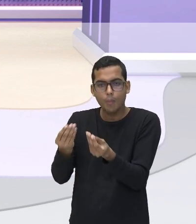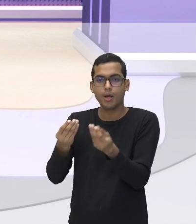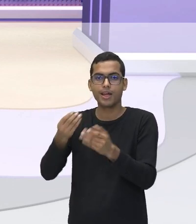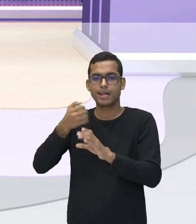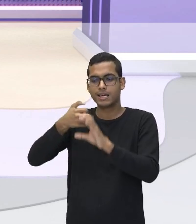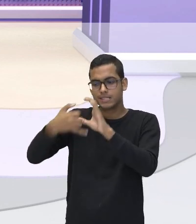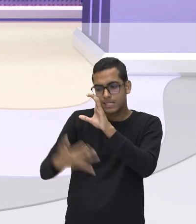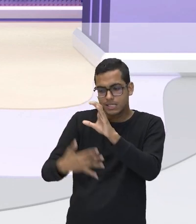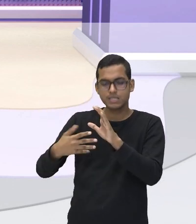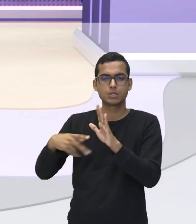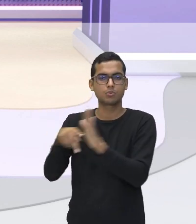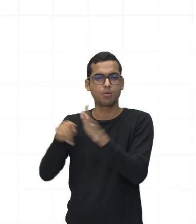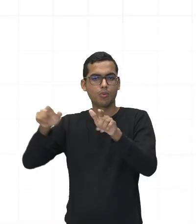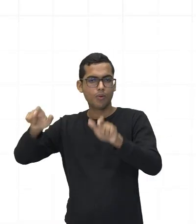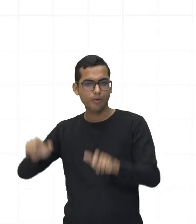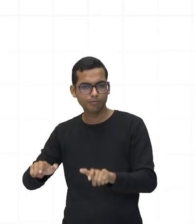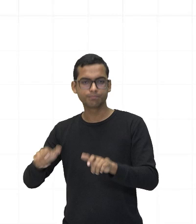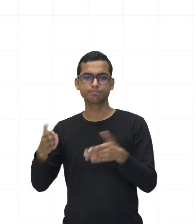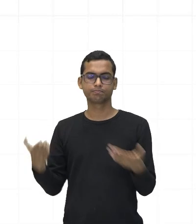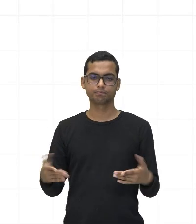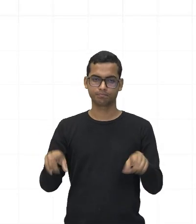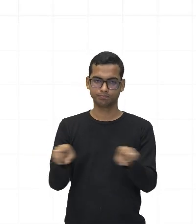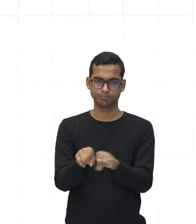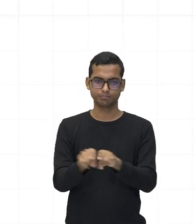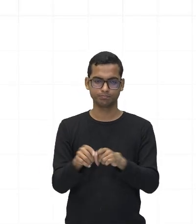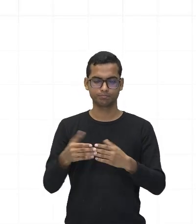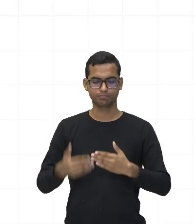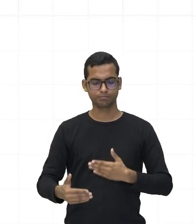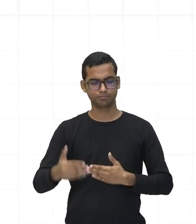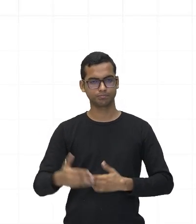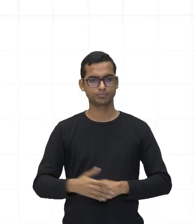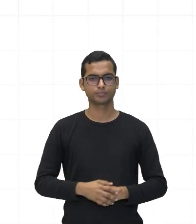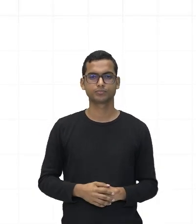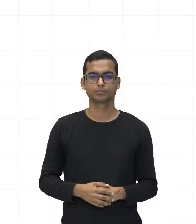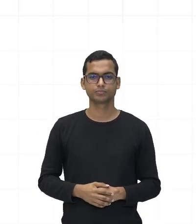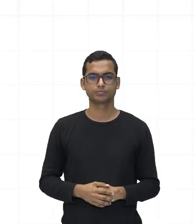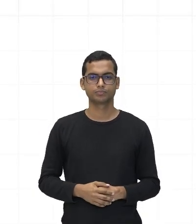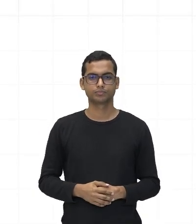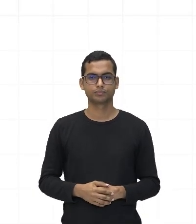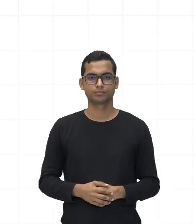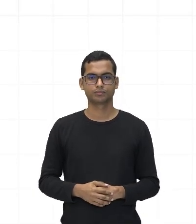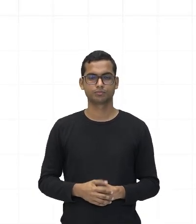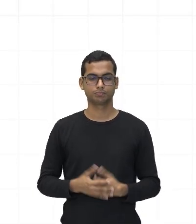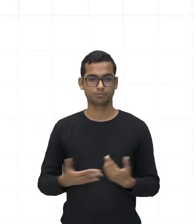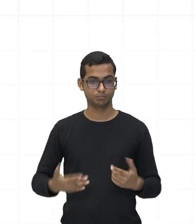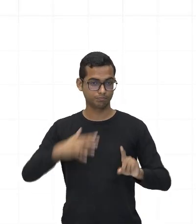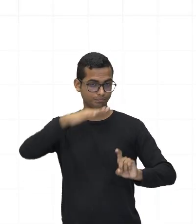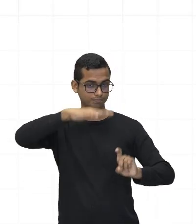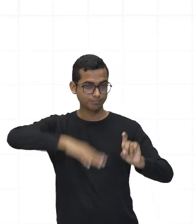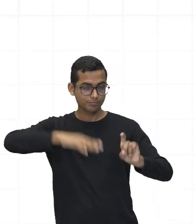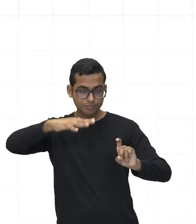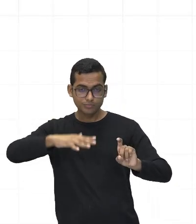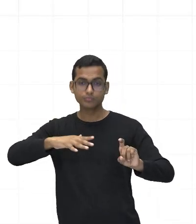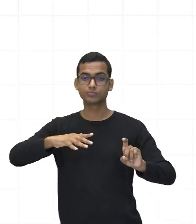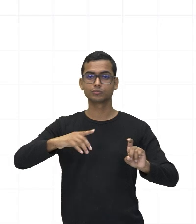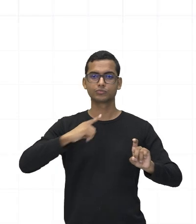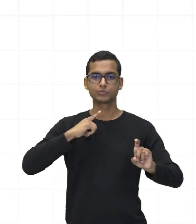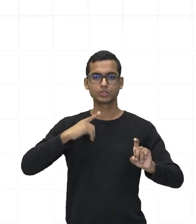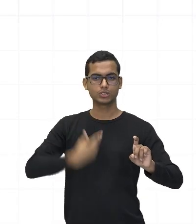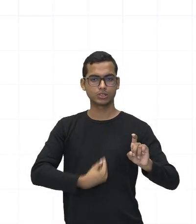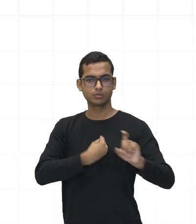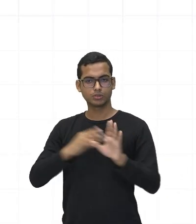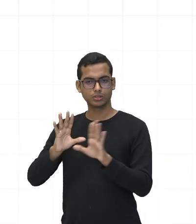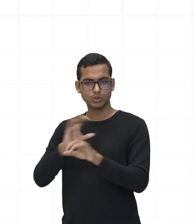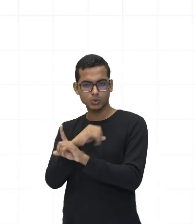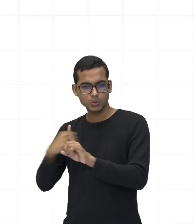explicar. Continuando, os mitos se relacionam com a vida social, os rituais,